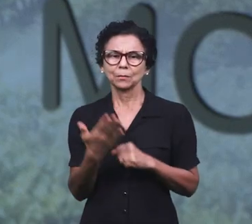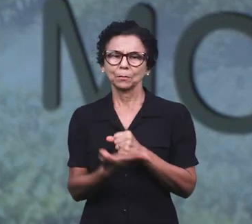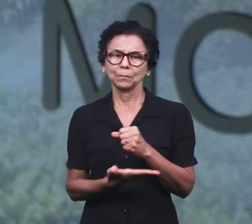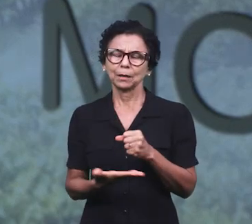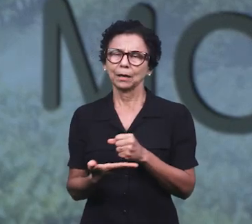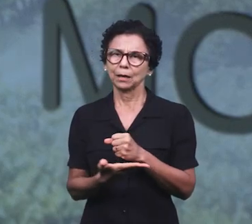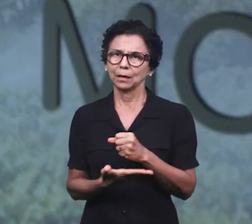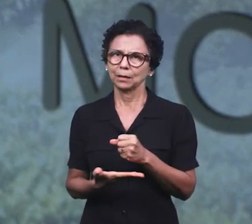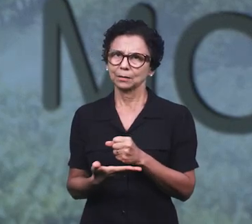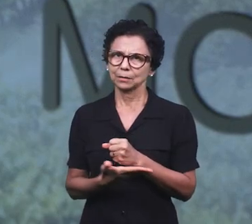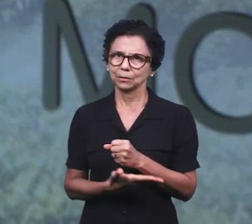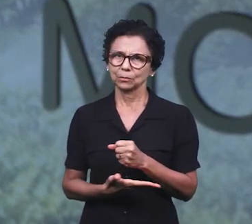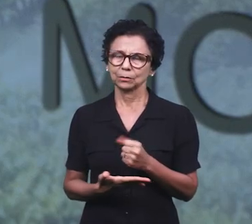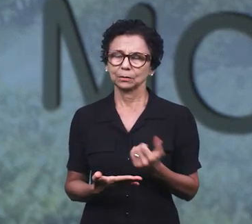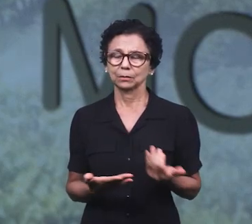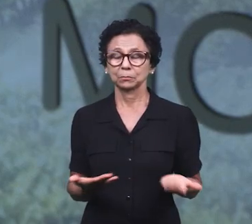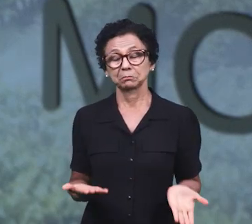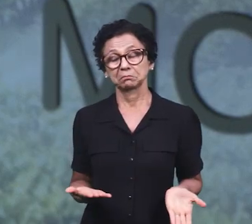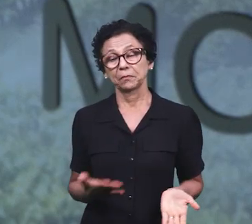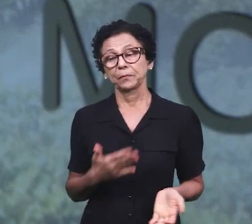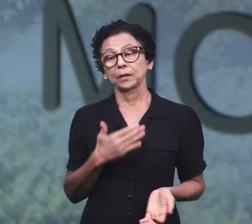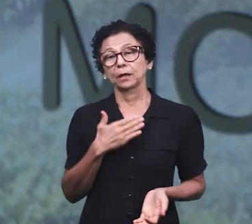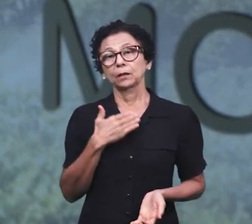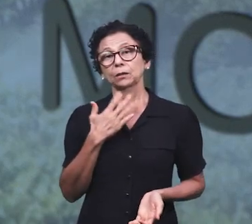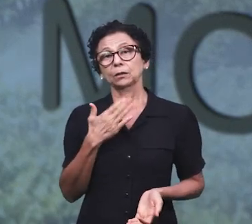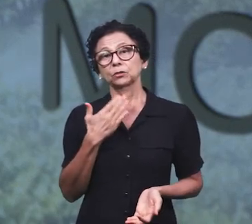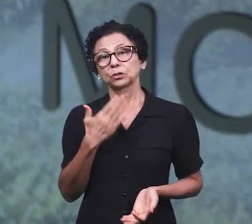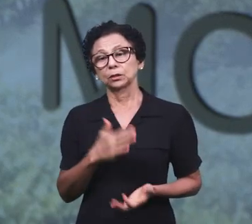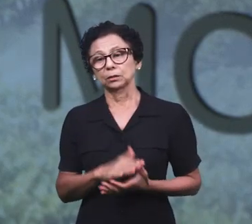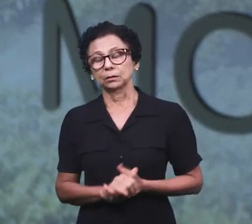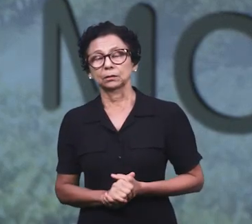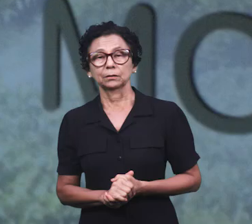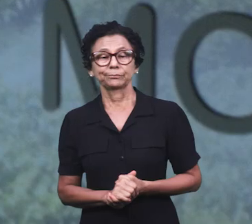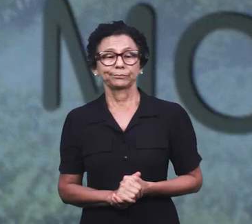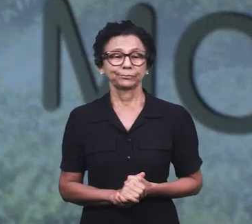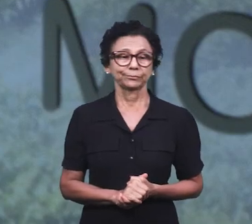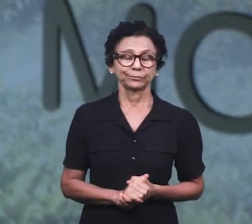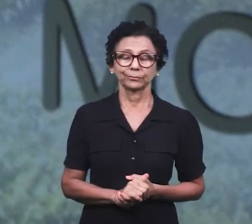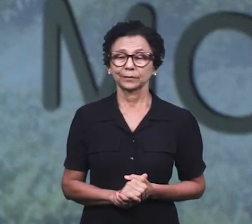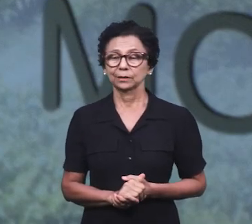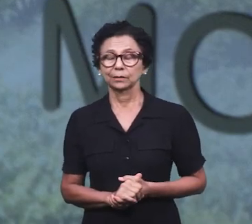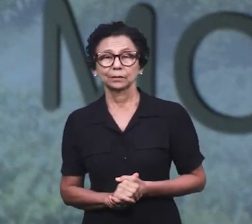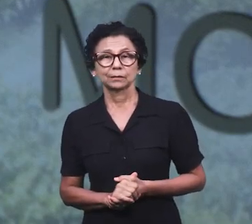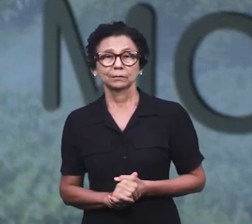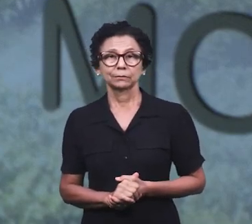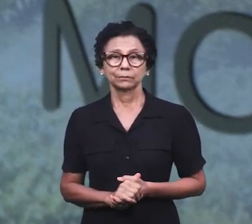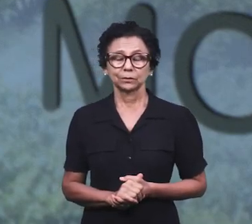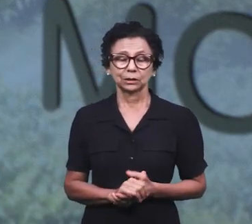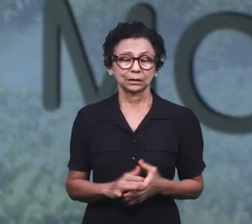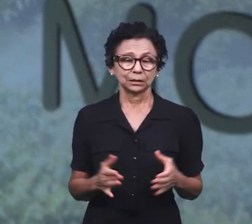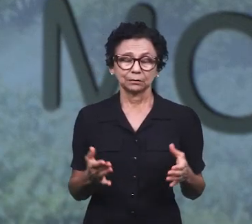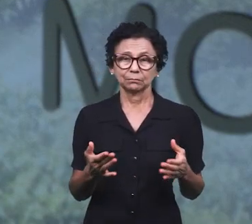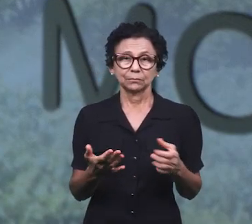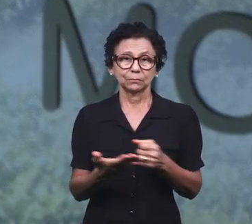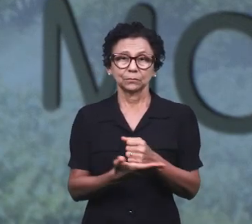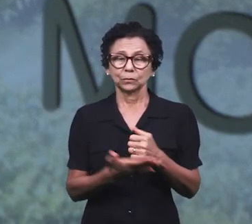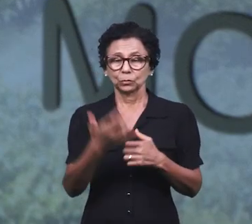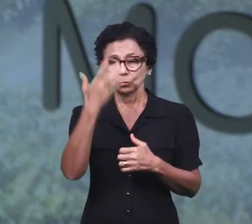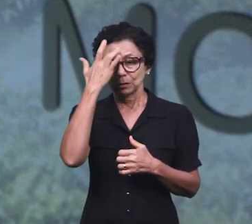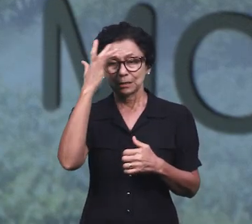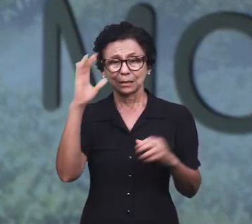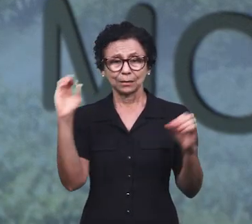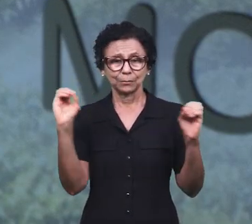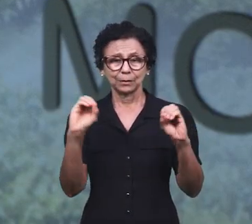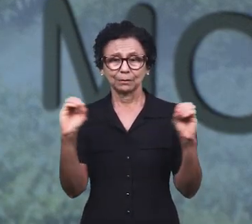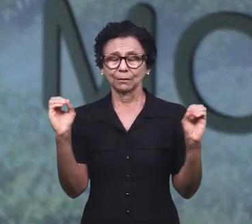porque não adianta você querer plantar se você não tem base nenhuma, quantidade de água se colocar por dia,